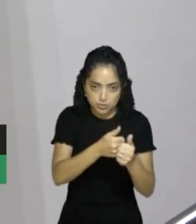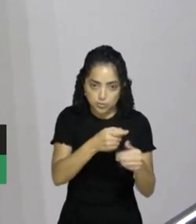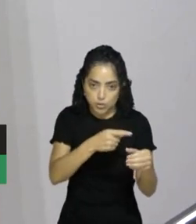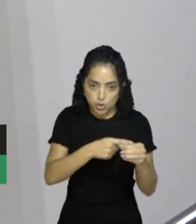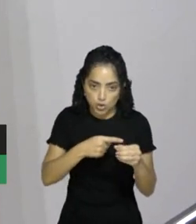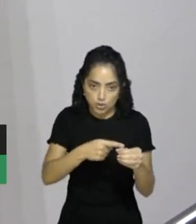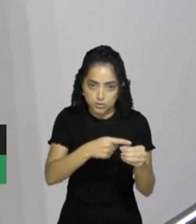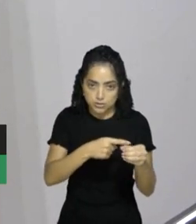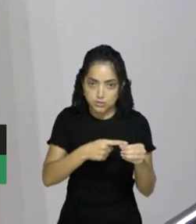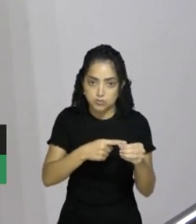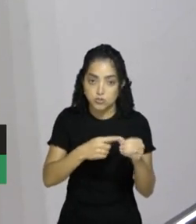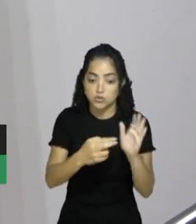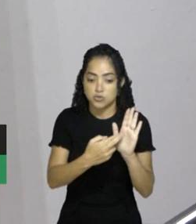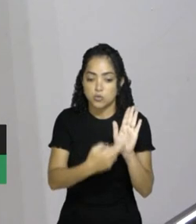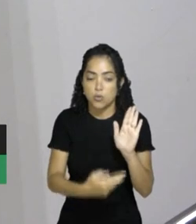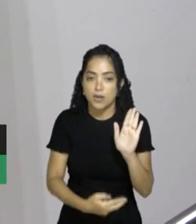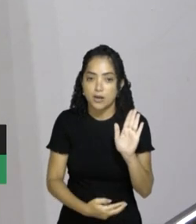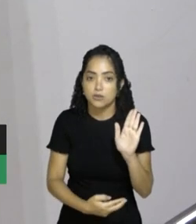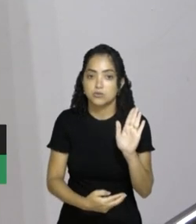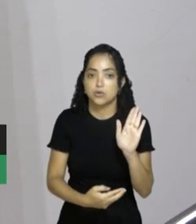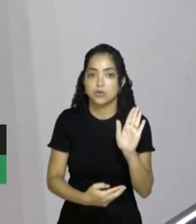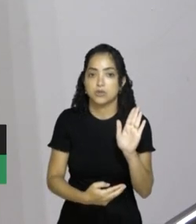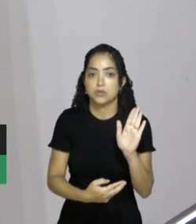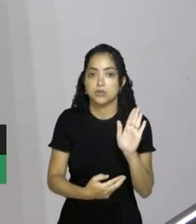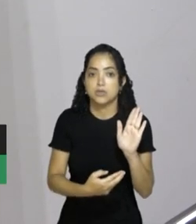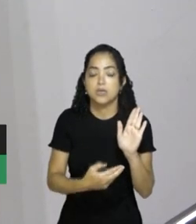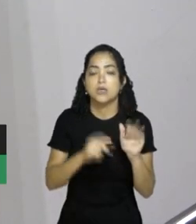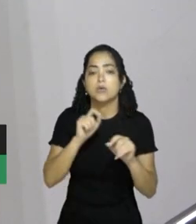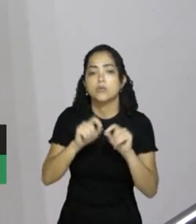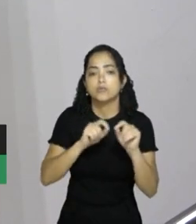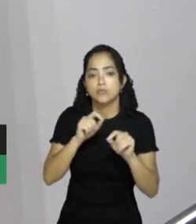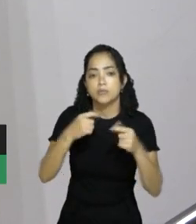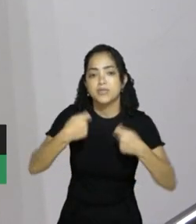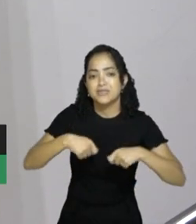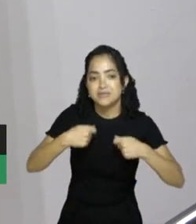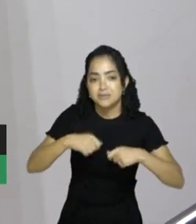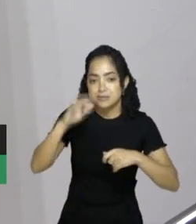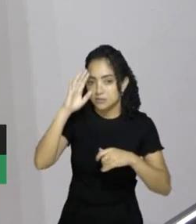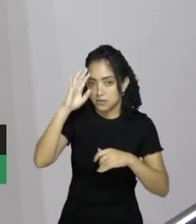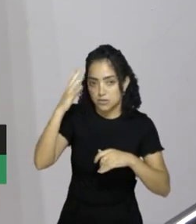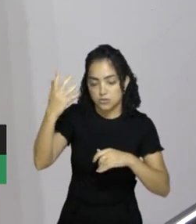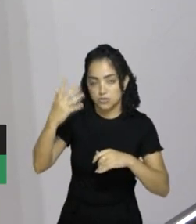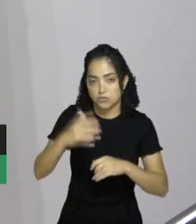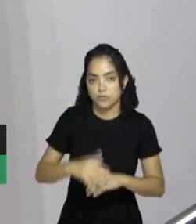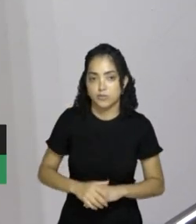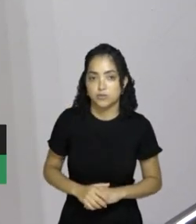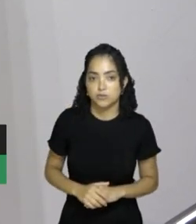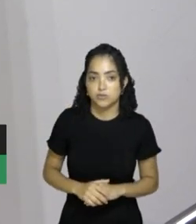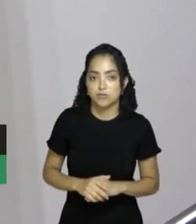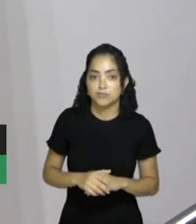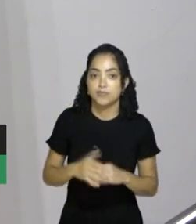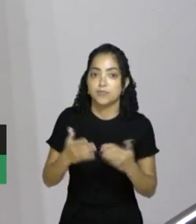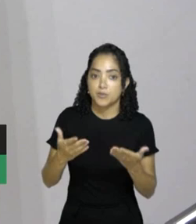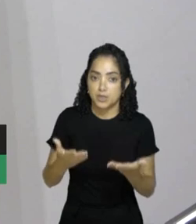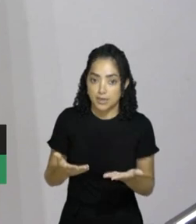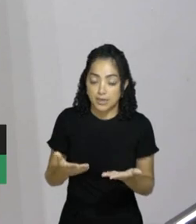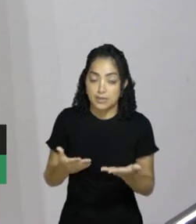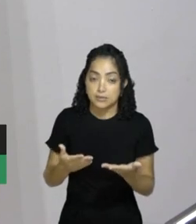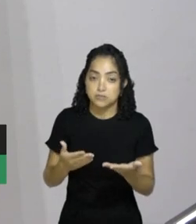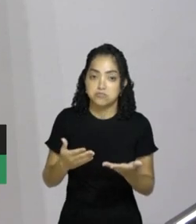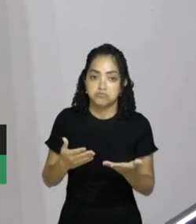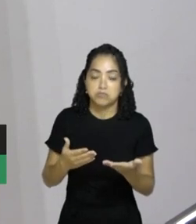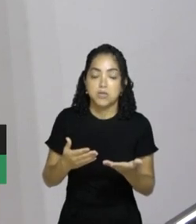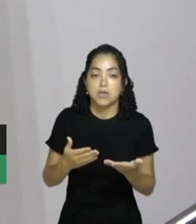trouxeram também o relatório aqui é da situação que precisa ser resolvida e o secretário de Justiça já se colocou à disposição